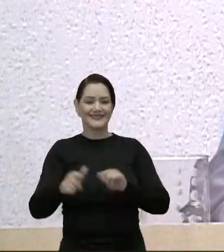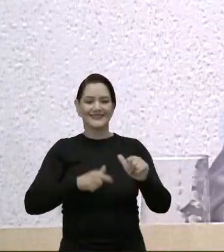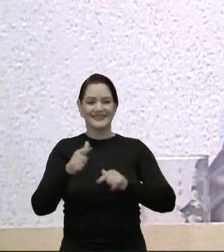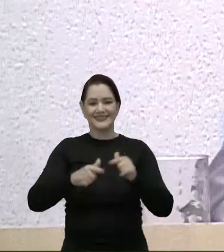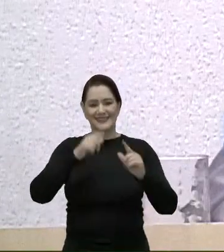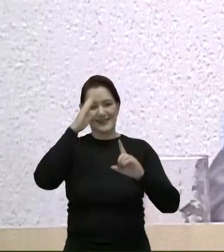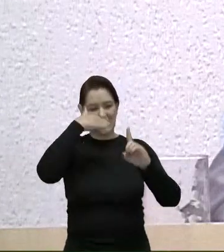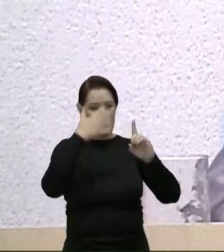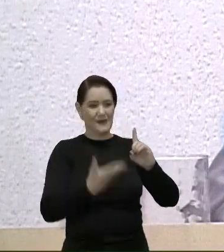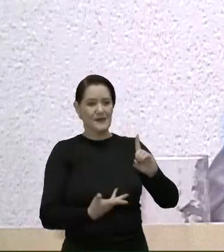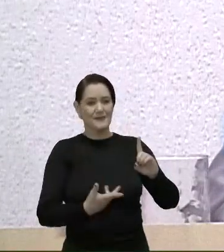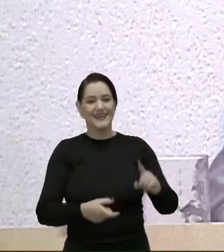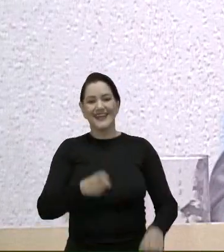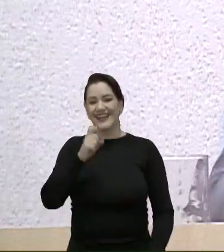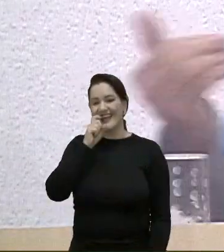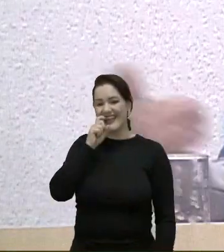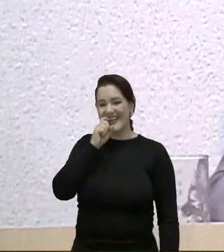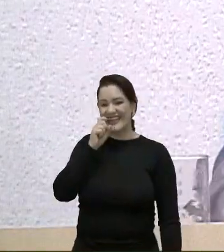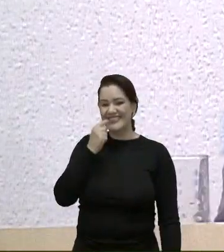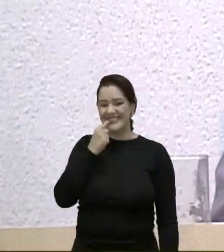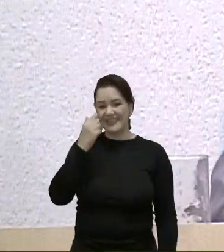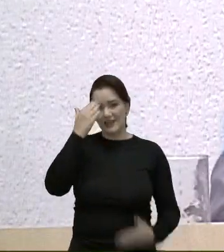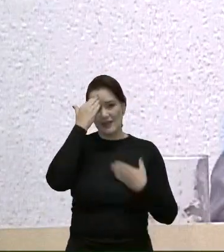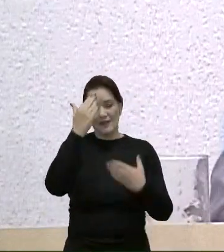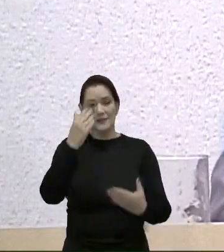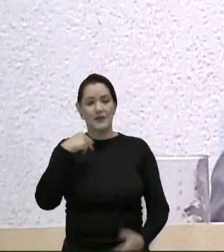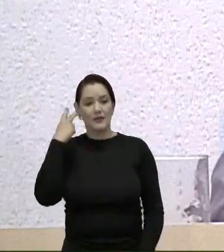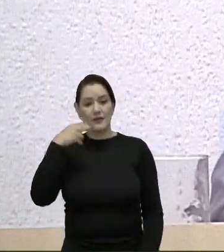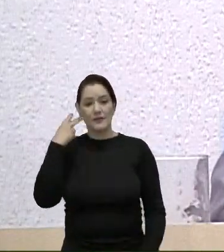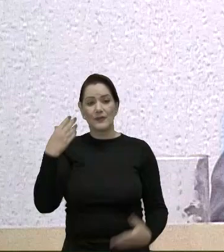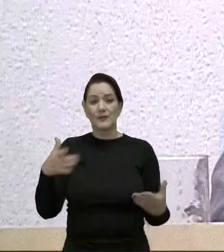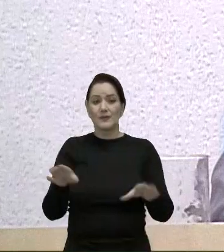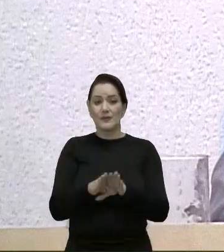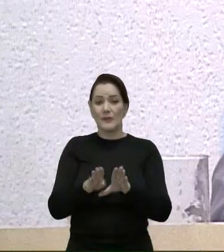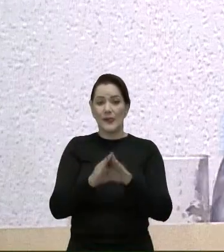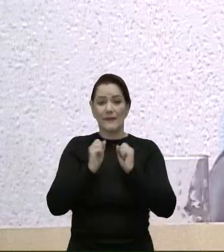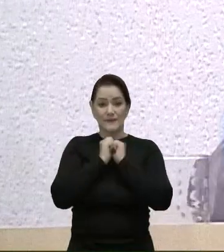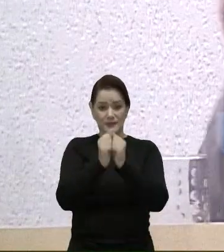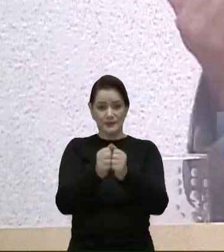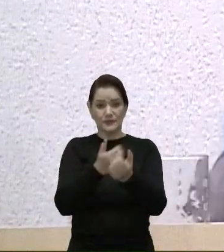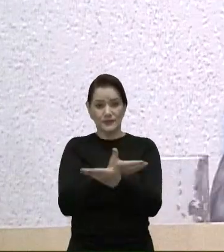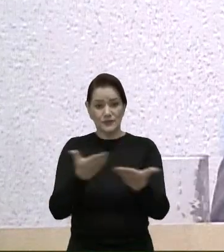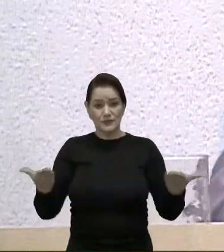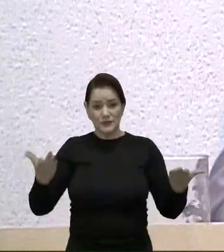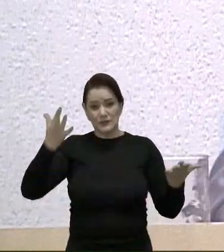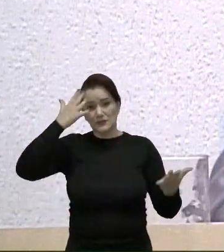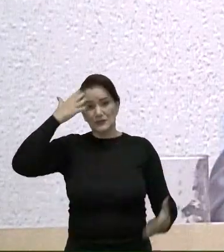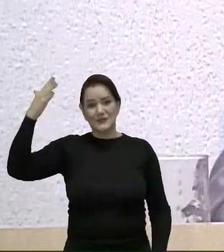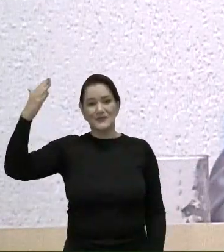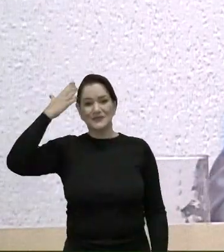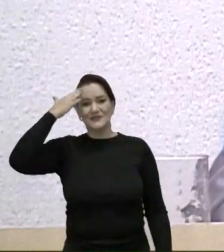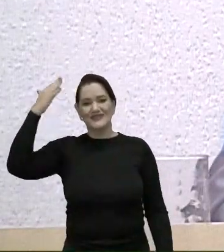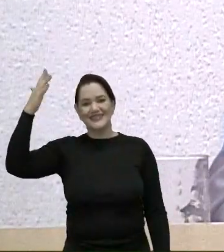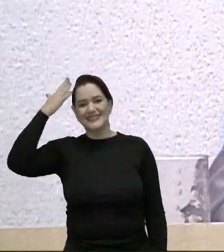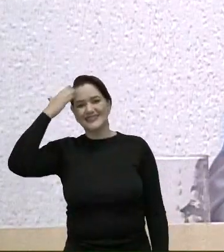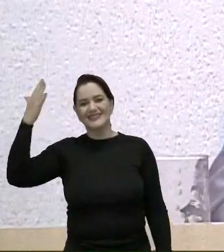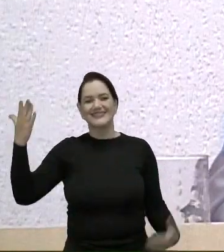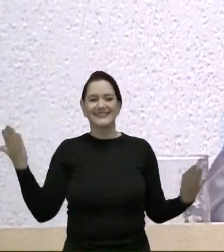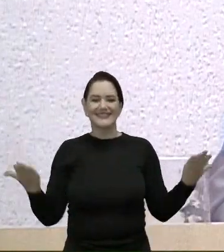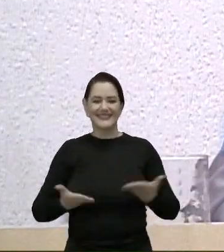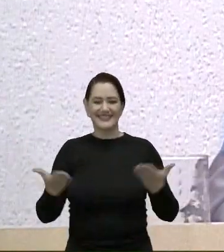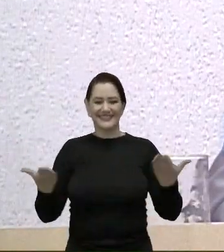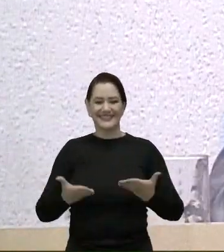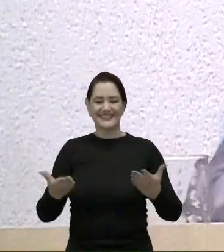hoje. Obrigado, Dentinho, pelo convite. Obrigado, vereadora, por me fazer parte desse sonho. É um sonho que hoje a gente